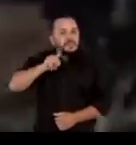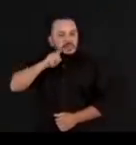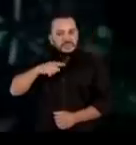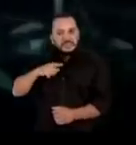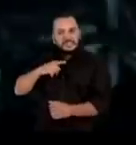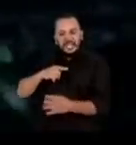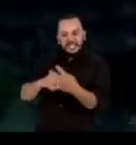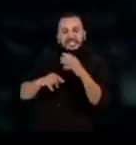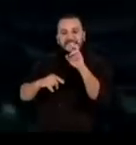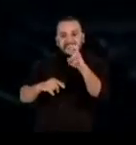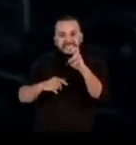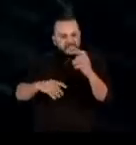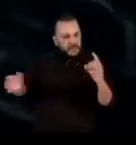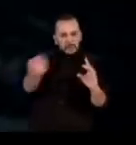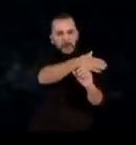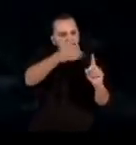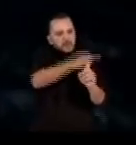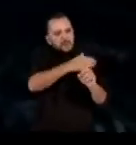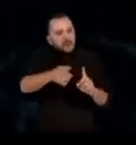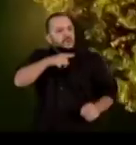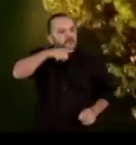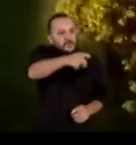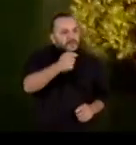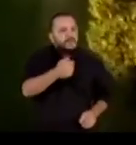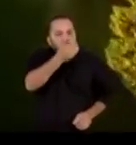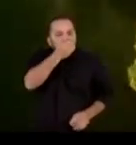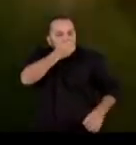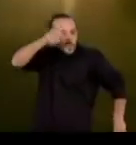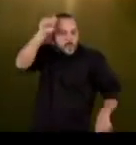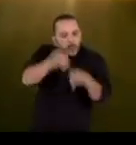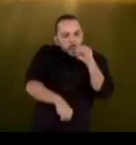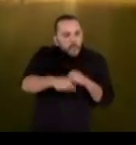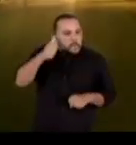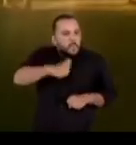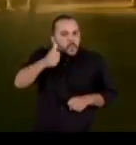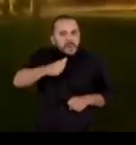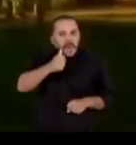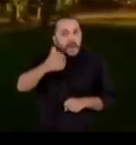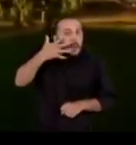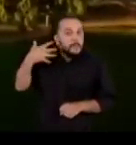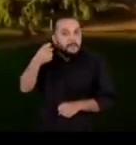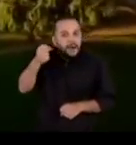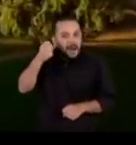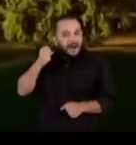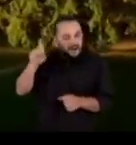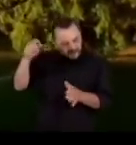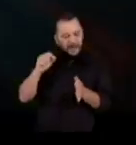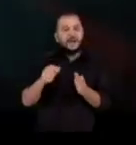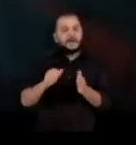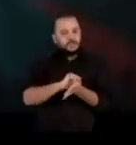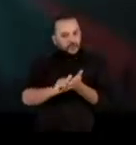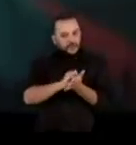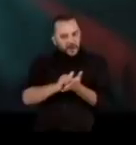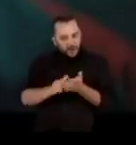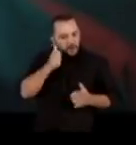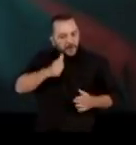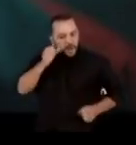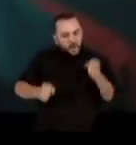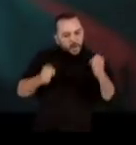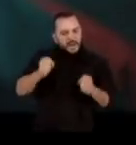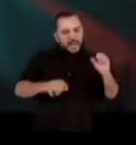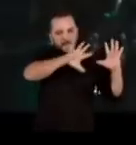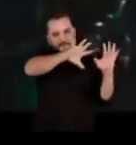torturados e forçados a assumir o estupro de uma mulher branca que corria no Central Park, em Nova York. A minissérie Olhos